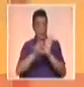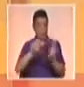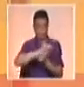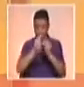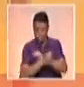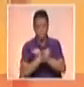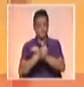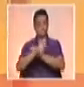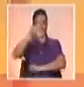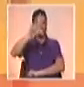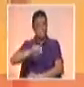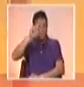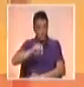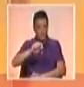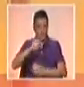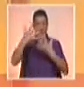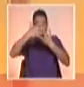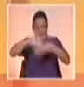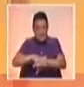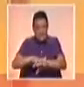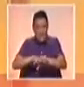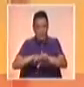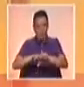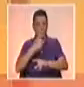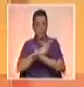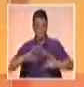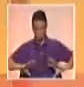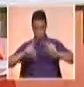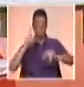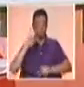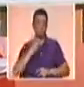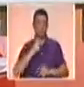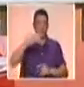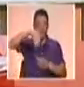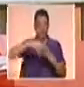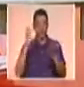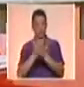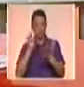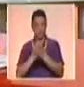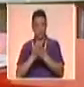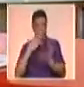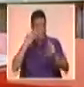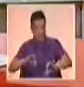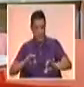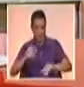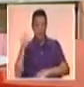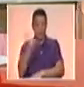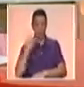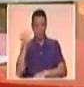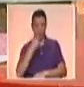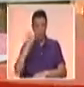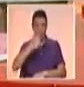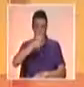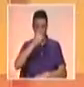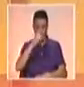referido, quer também pela integração progressiva dos surdos na escola de ensino regular. O Instituto Surdos de Benquenta veio